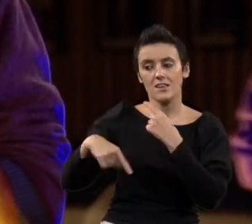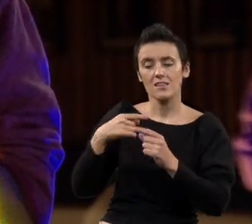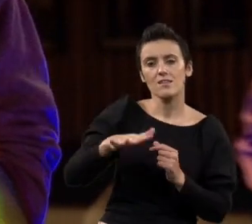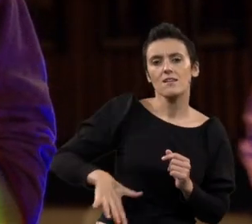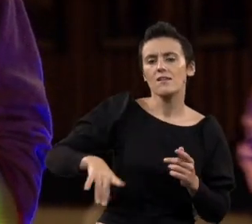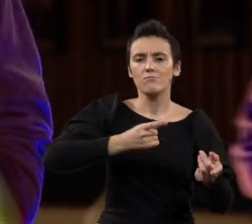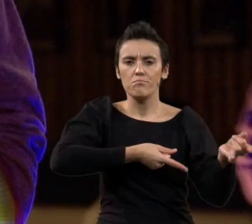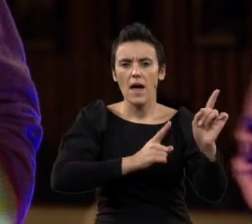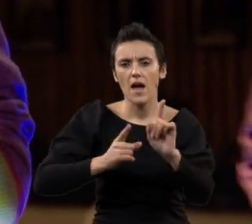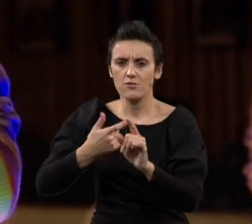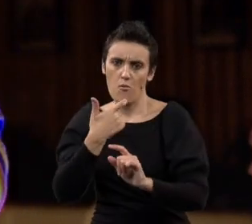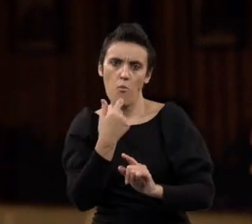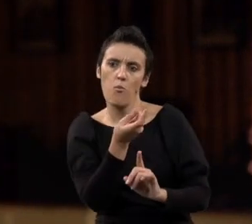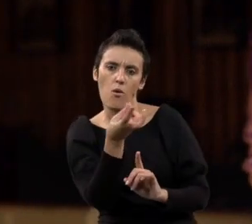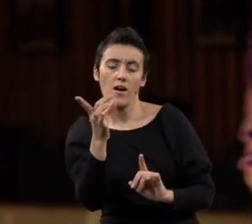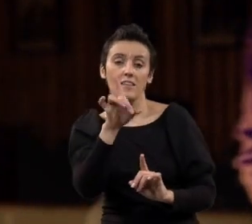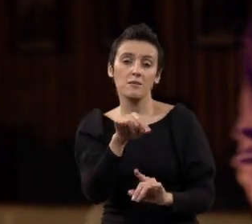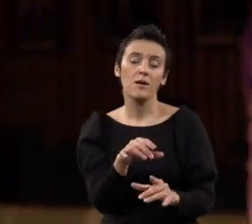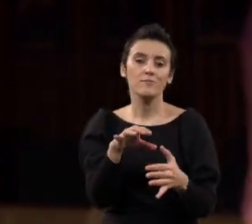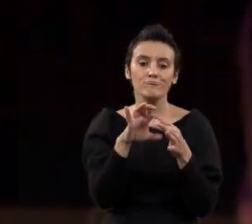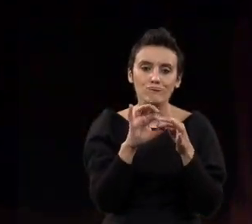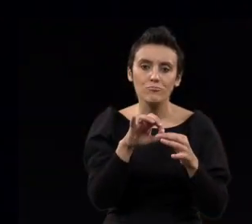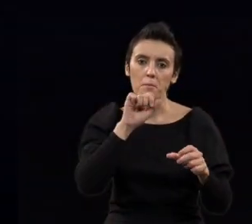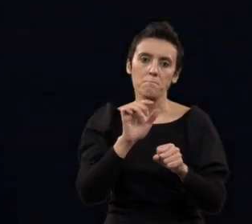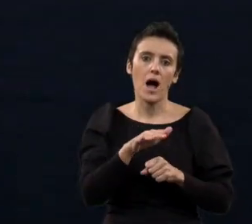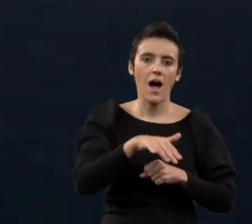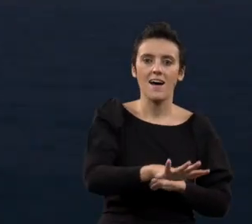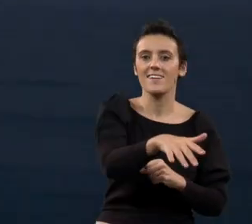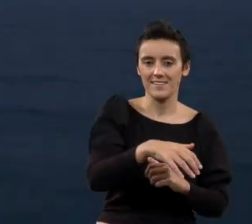de pescadores e a relação com o mar.